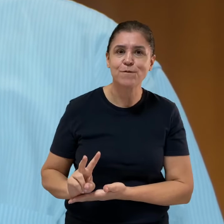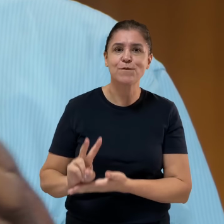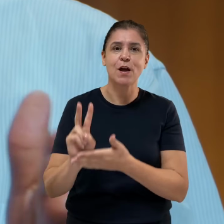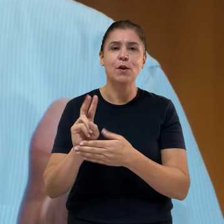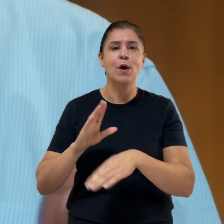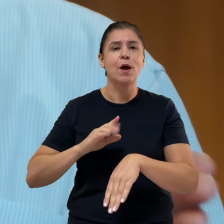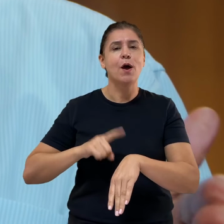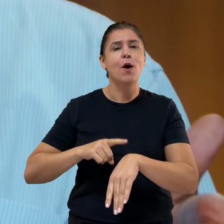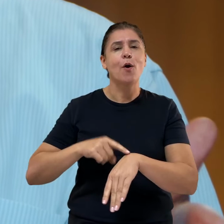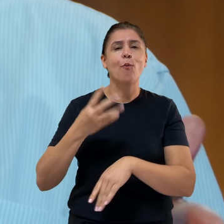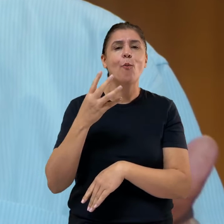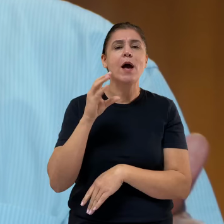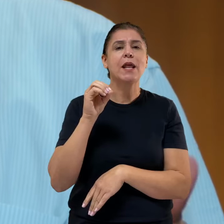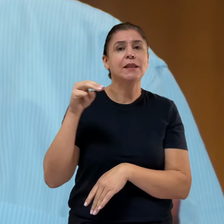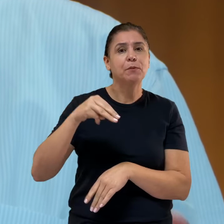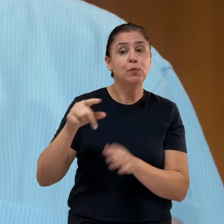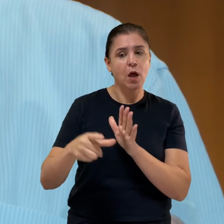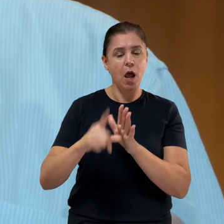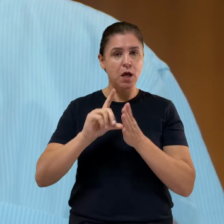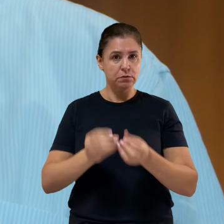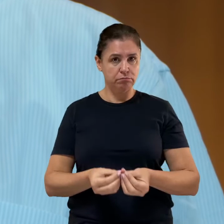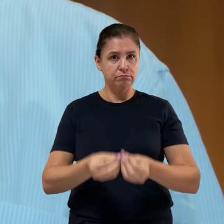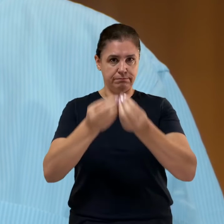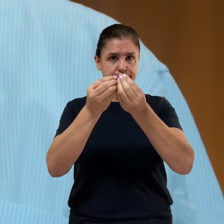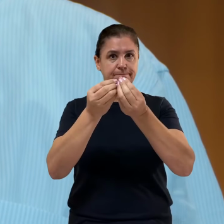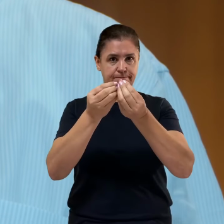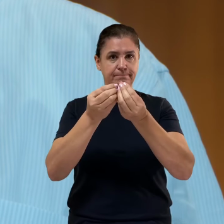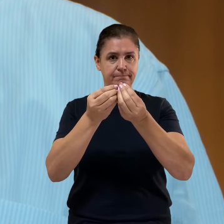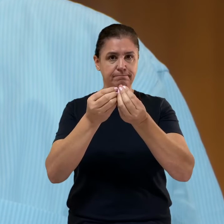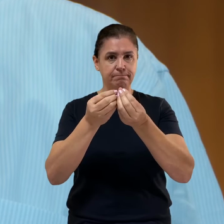àqueles 40 minutos antes da celebração.